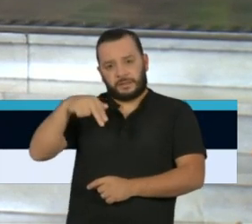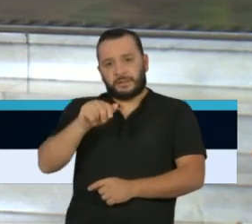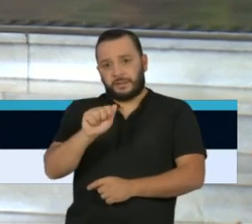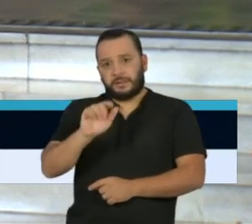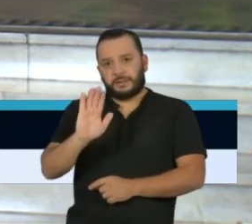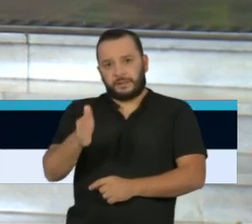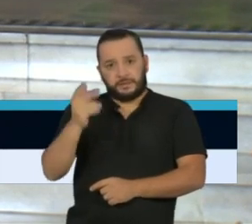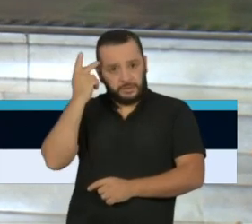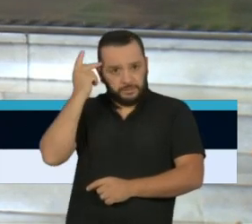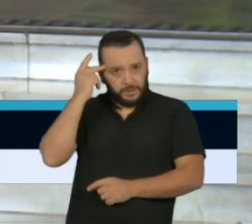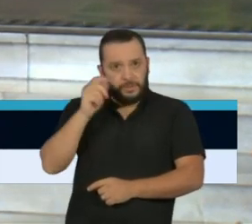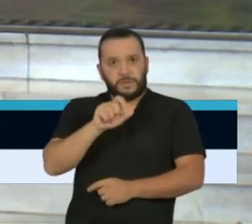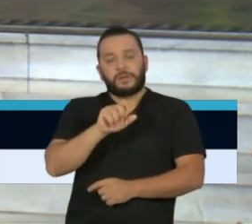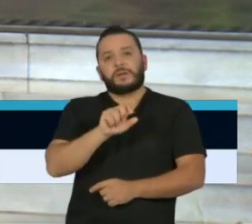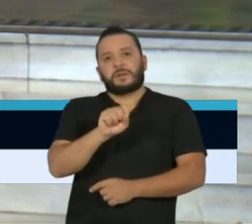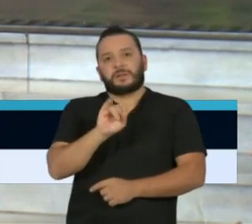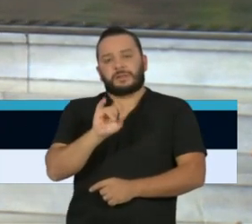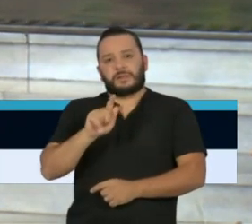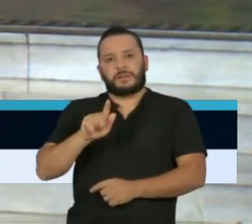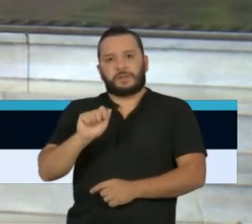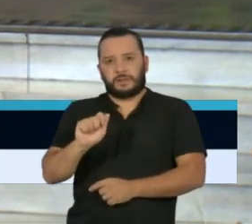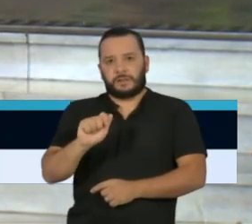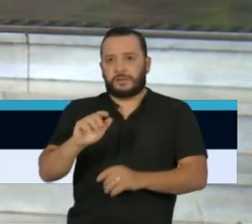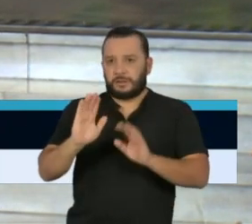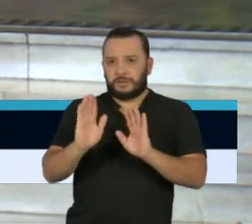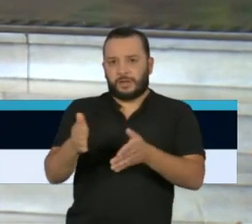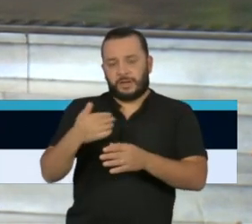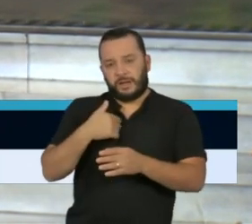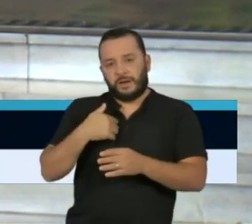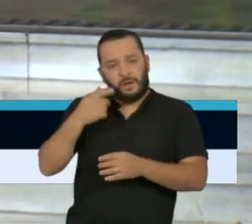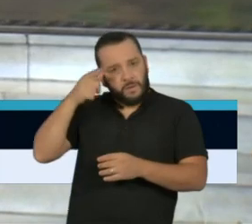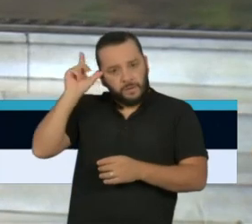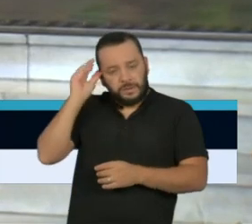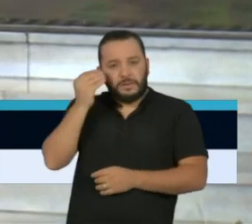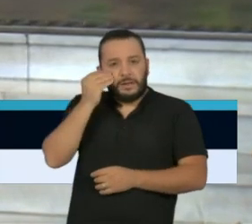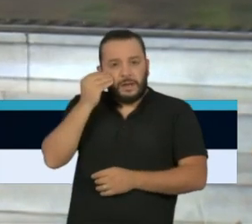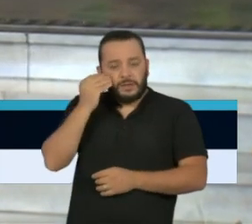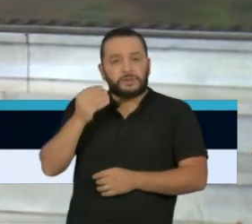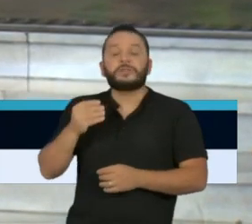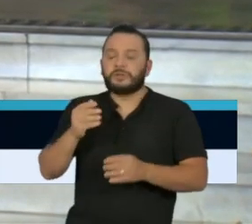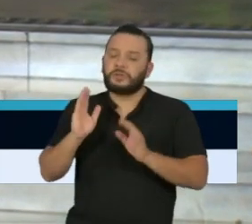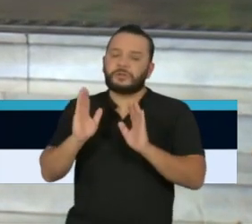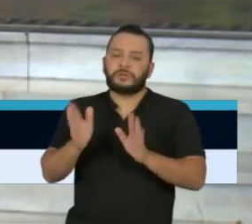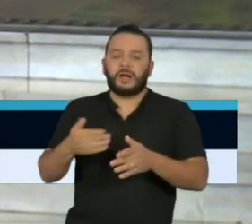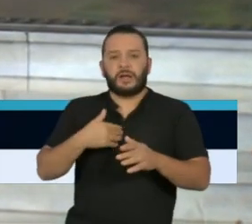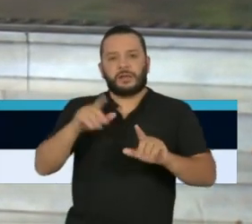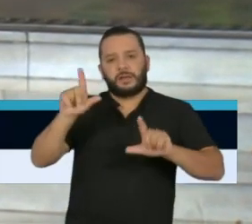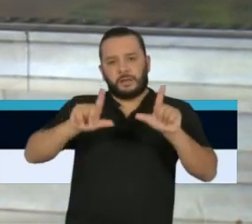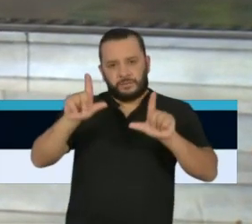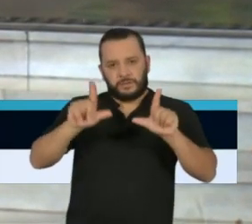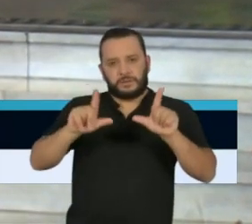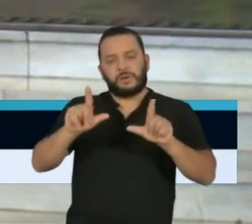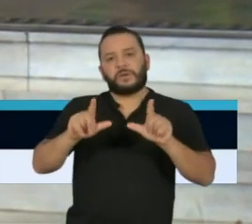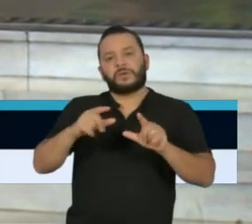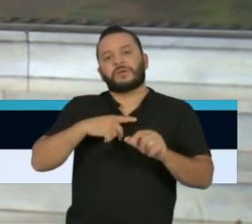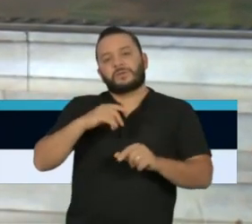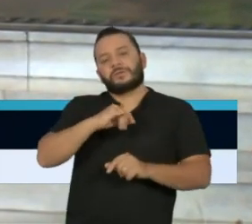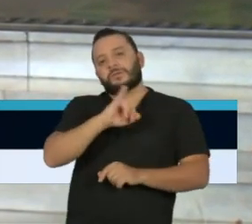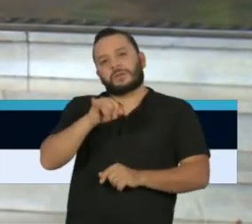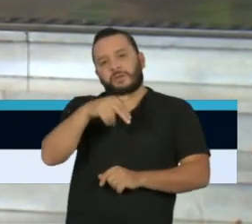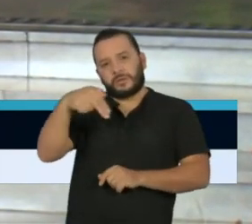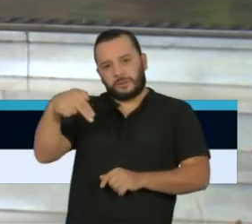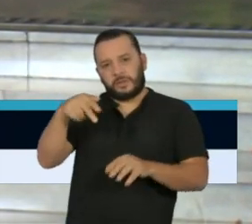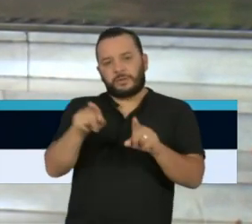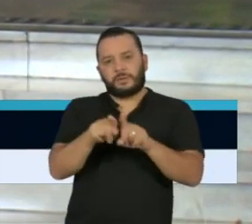já fizemos o primeiro teste e até o Jornal Nacional da Rede Globo de Televisão e também a Globo News reproduziu com